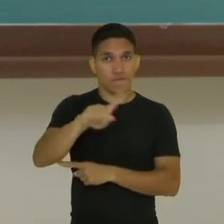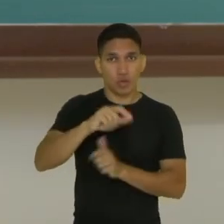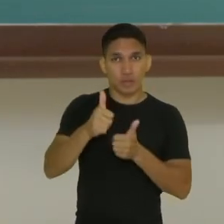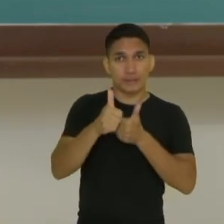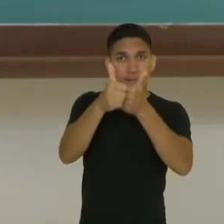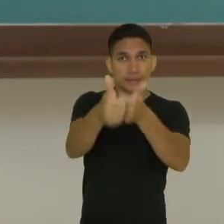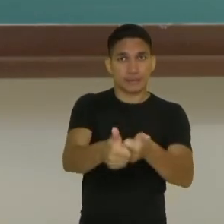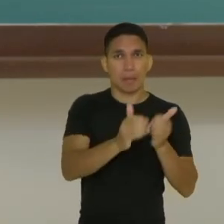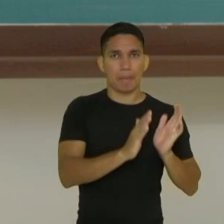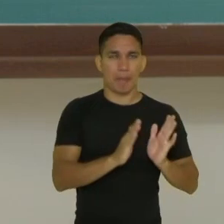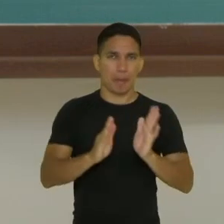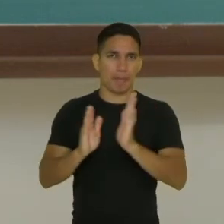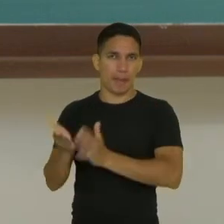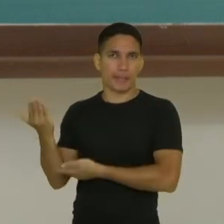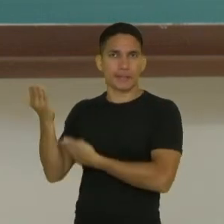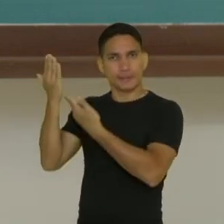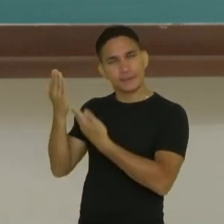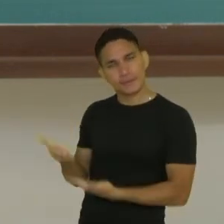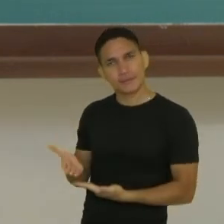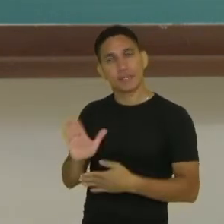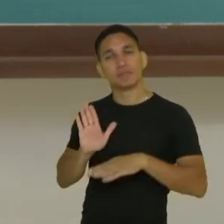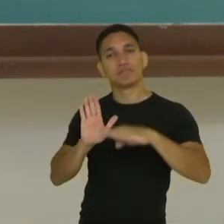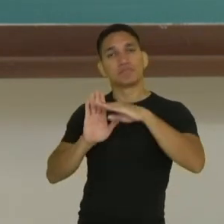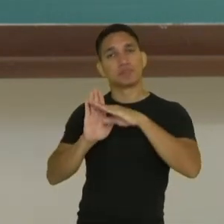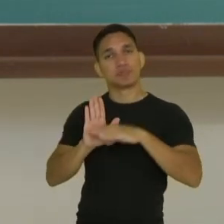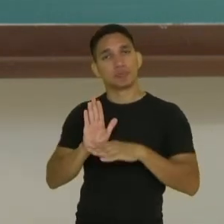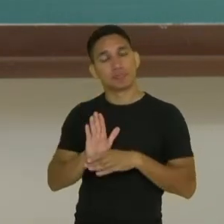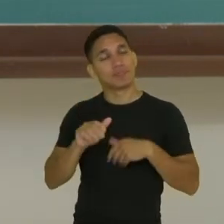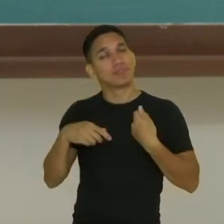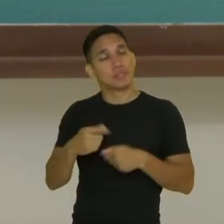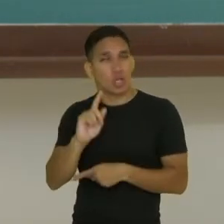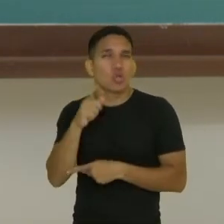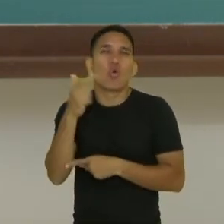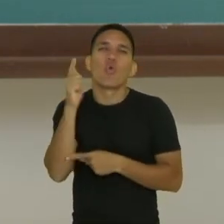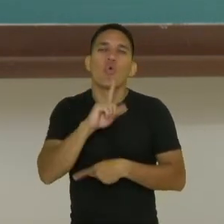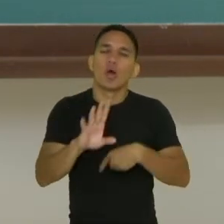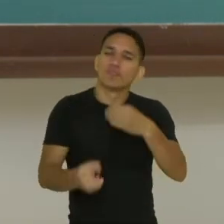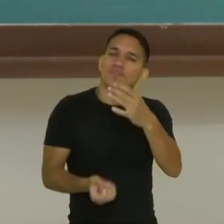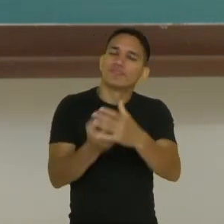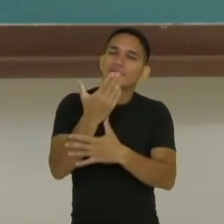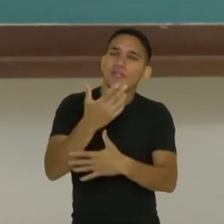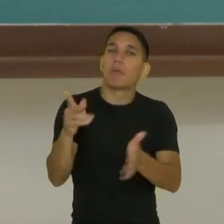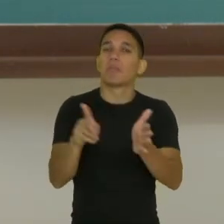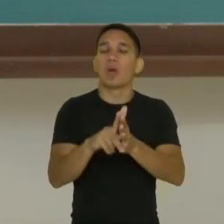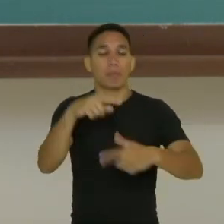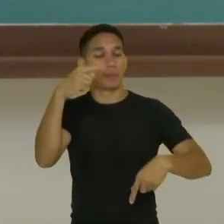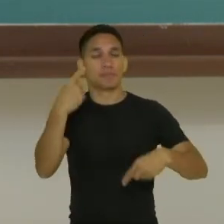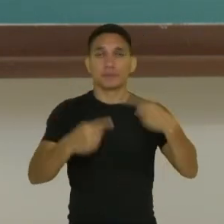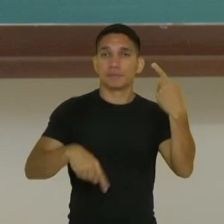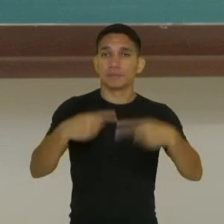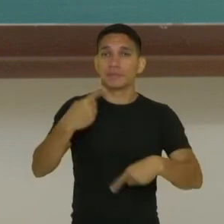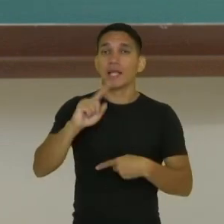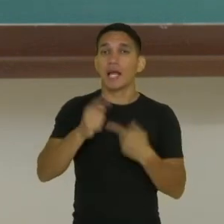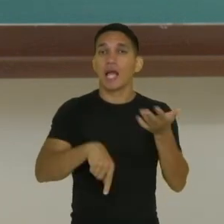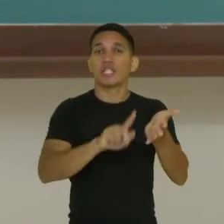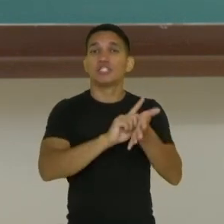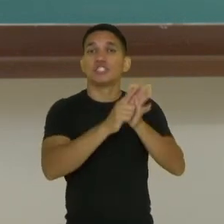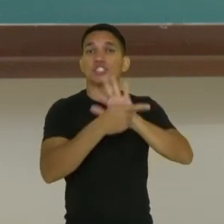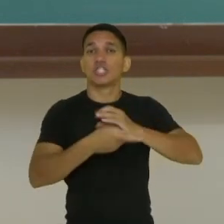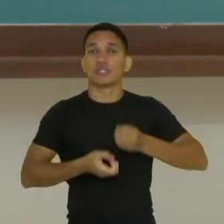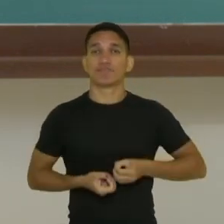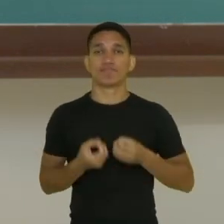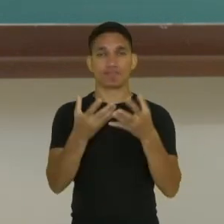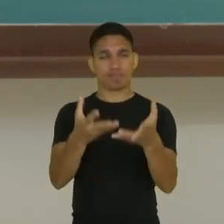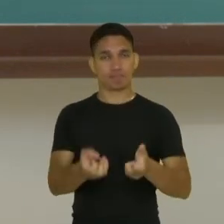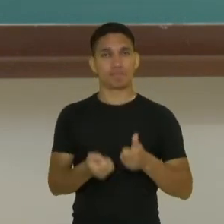os passos, né, que devem ser seguidos para que a gente possa fazer a construção de um debate, né, que é um gênero oral aí e